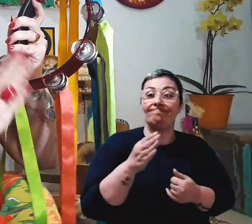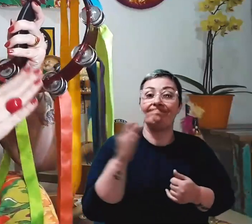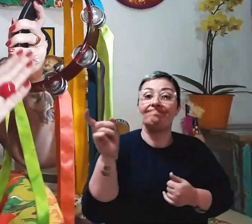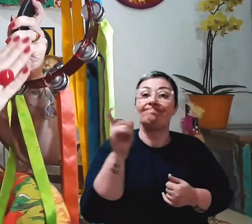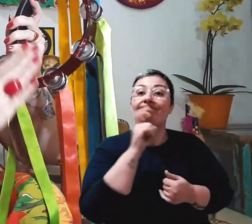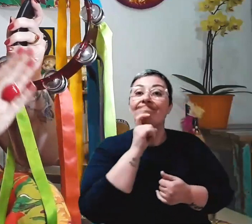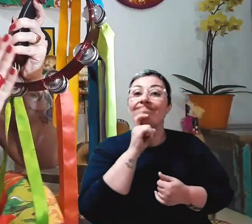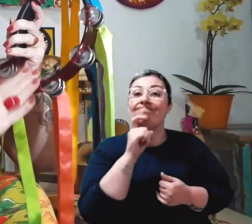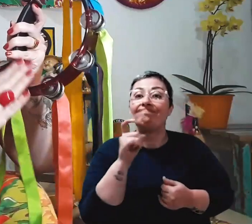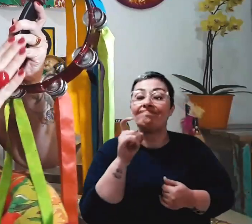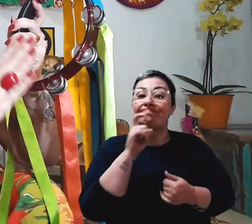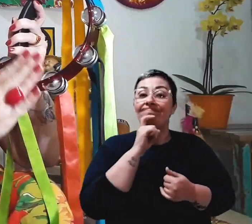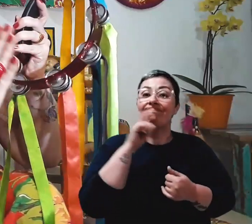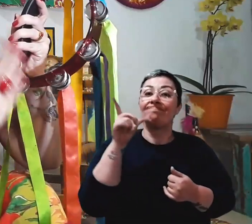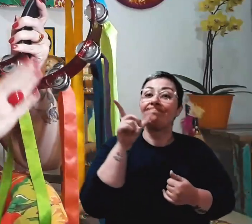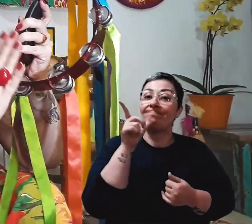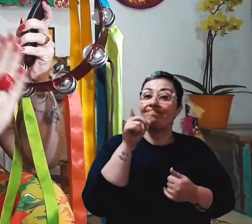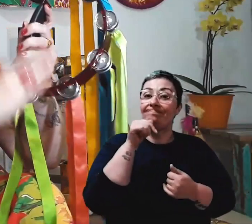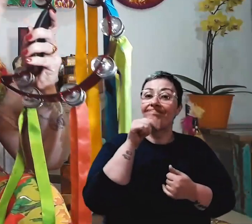na água fria.